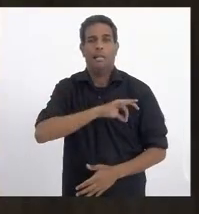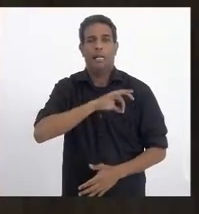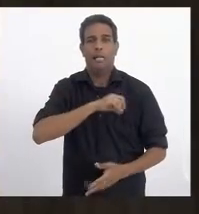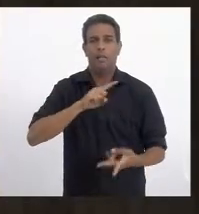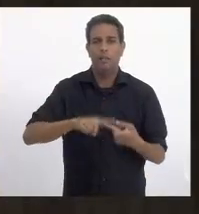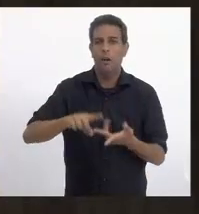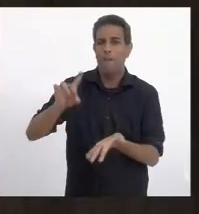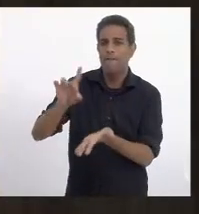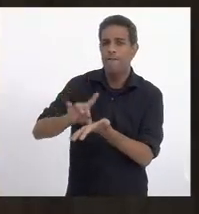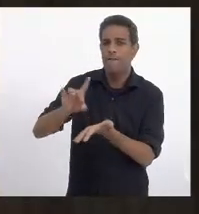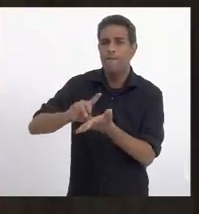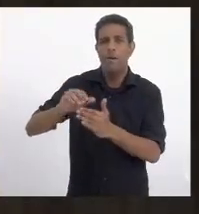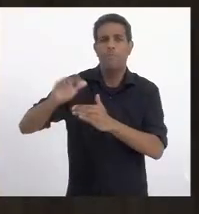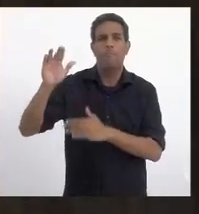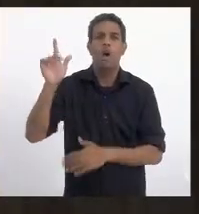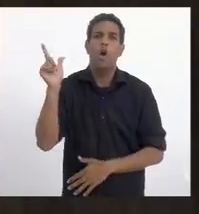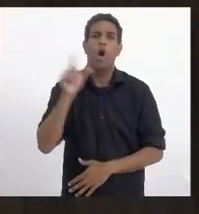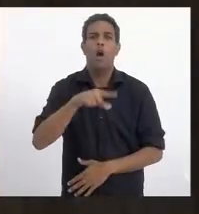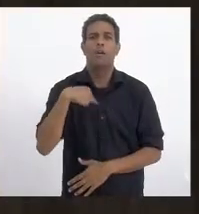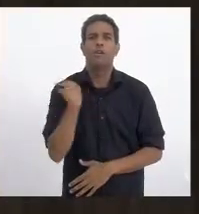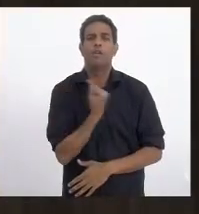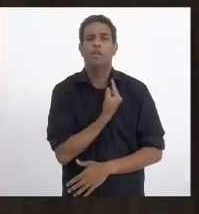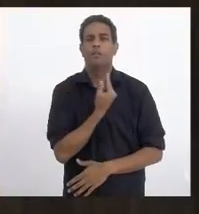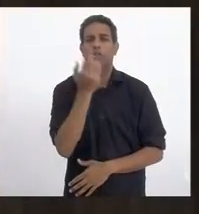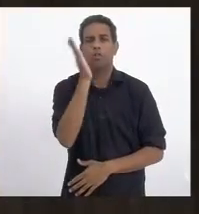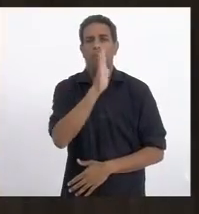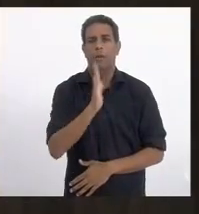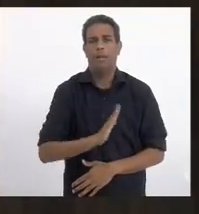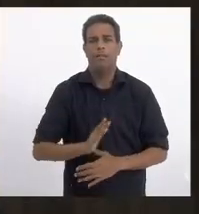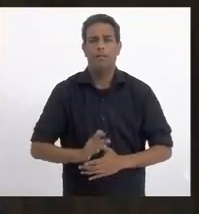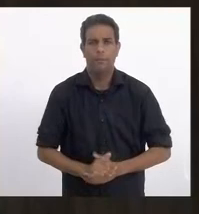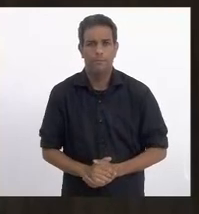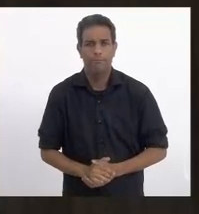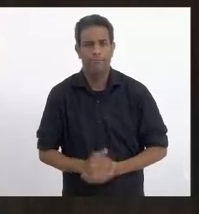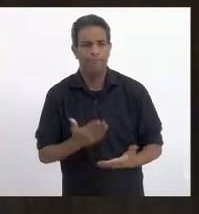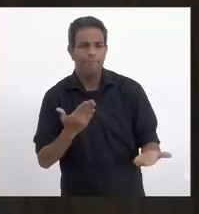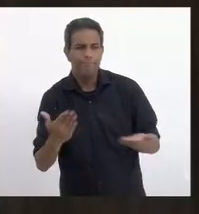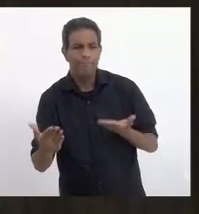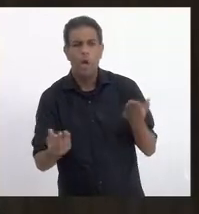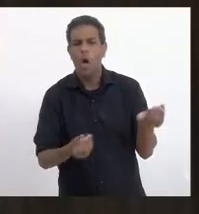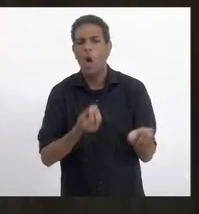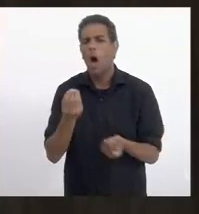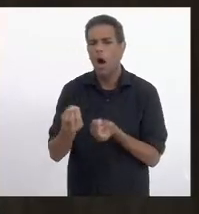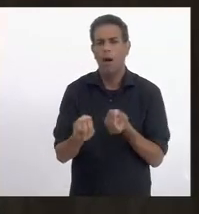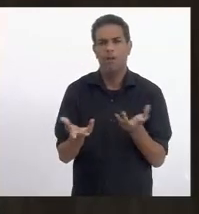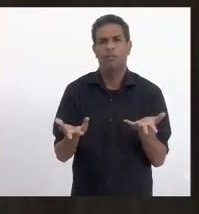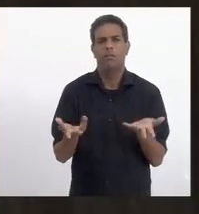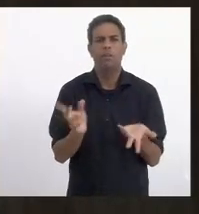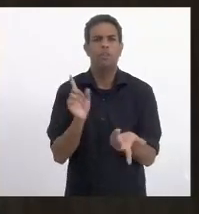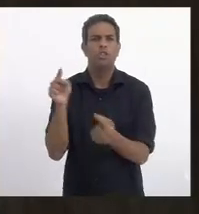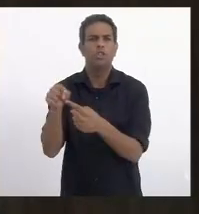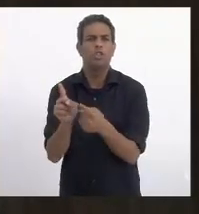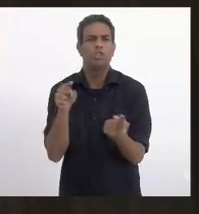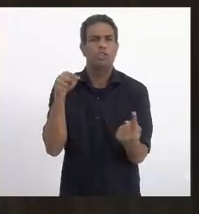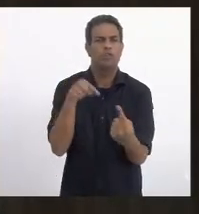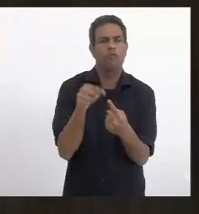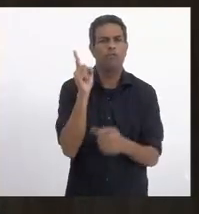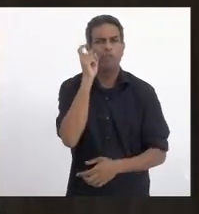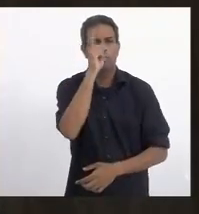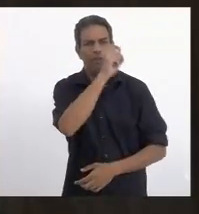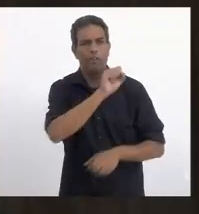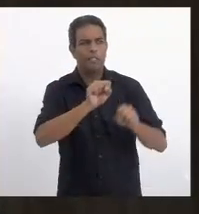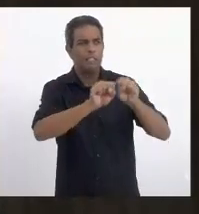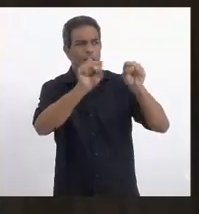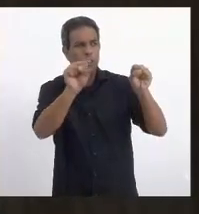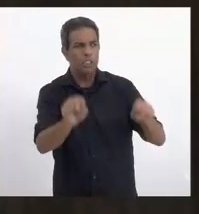entes oficiais um dos maiores salários do país retorno de começa entender o porquê foi blindado e